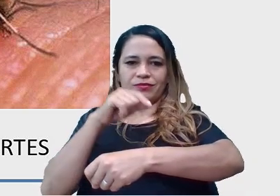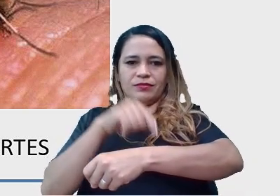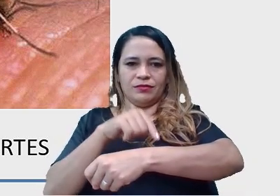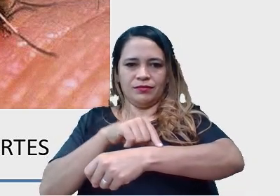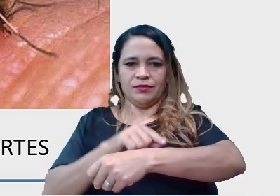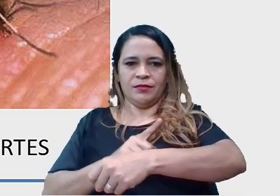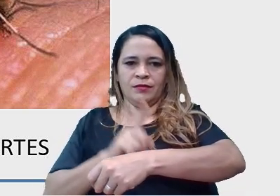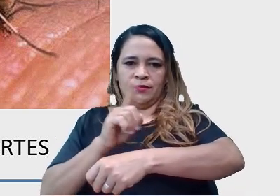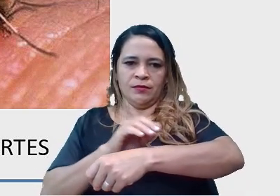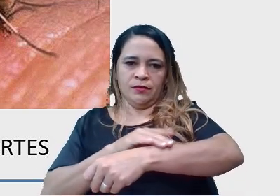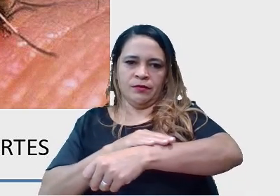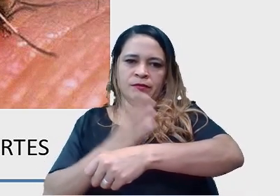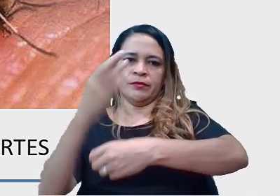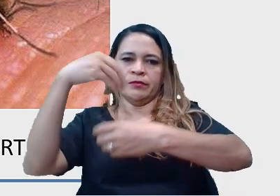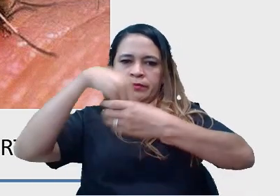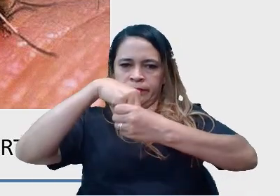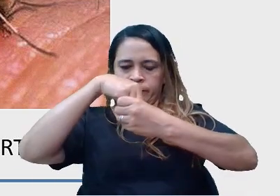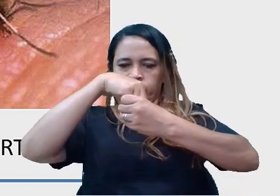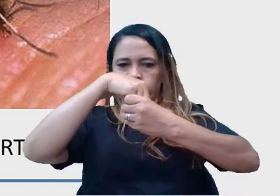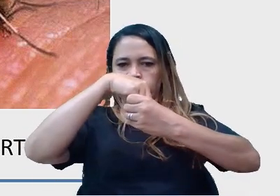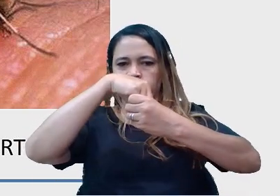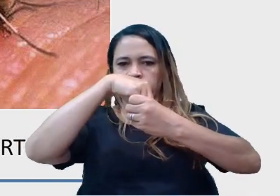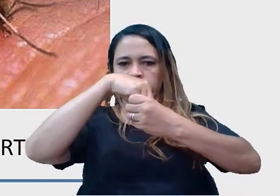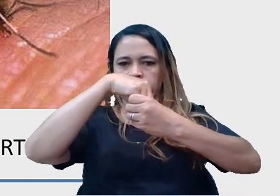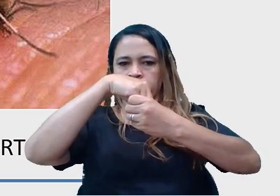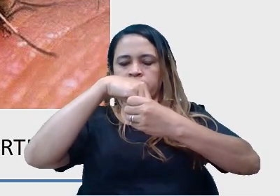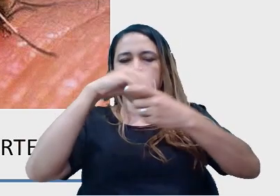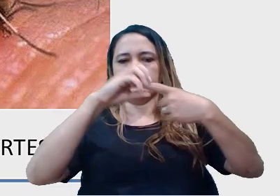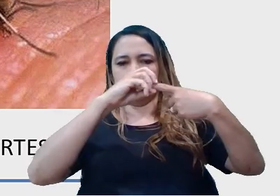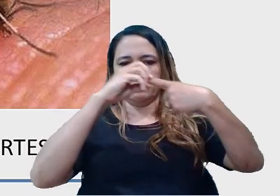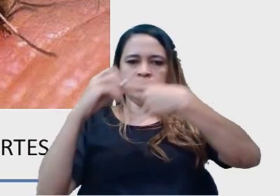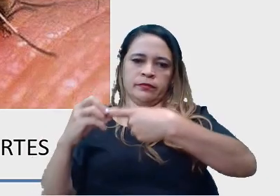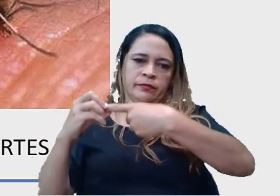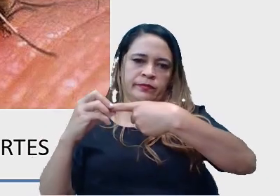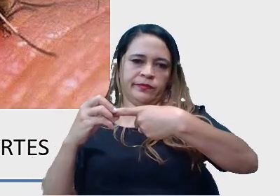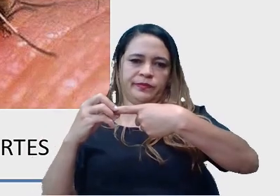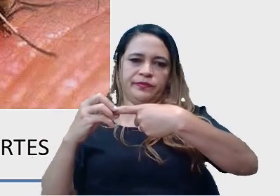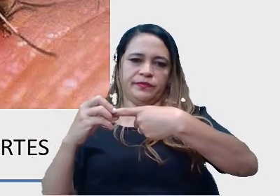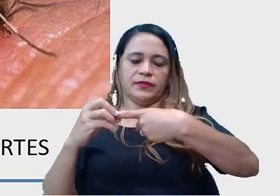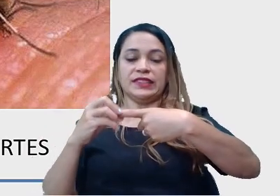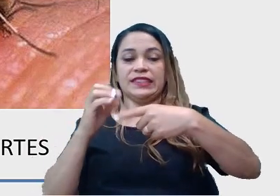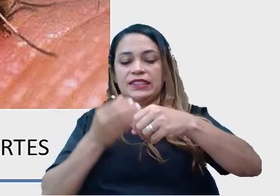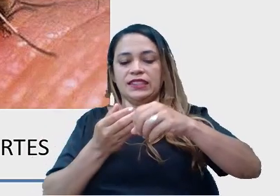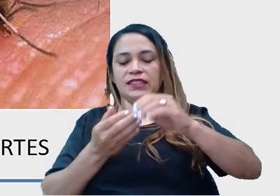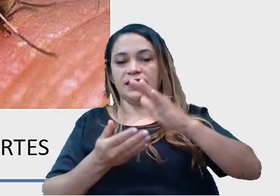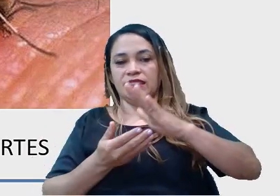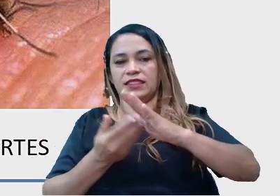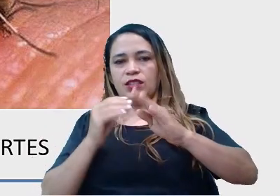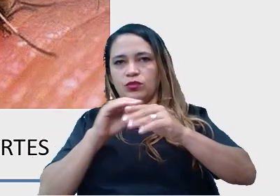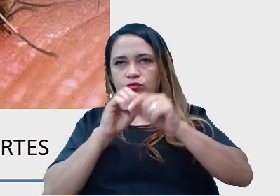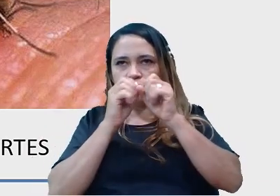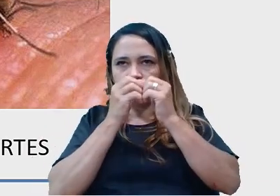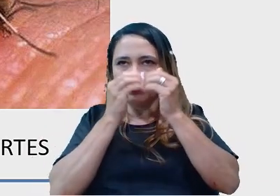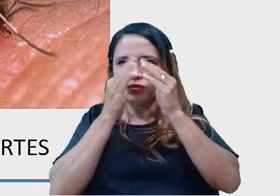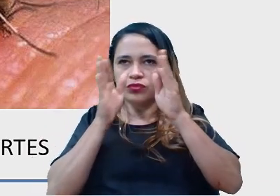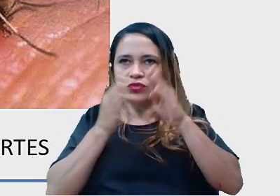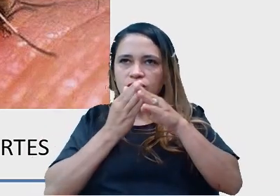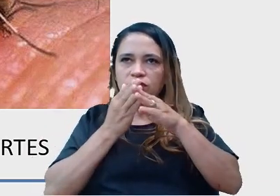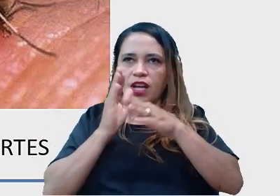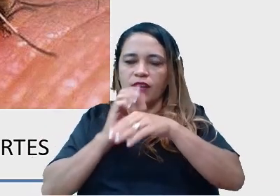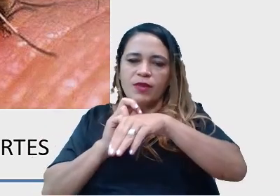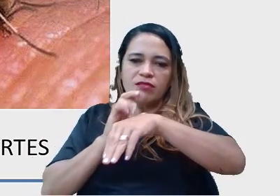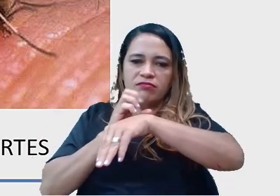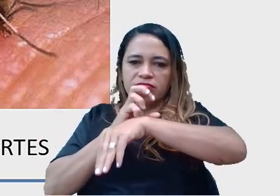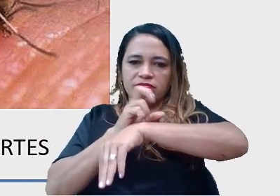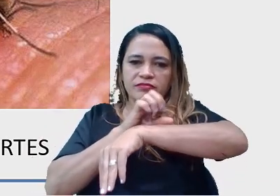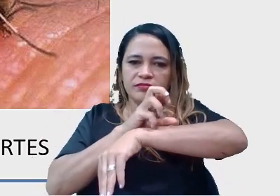para a pele e dentro desse macrófago tem o protozoário sai e começa a parasitar a nossa pele. E também